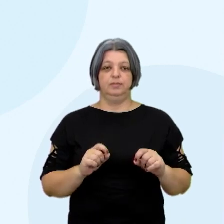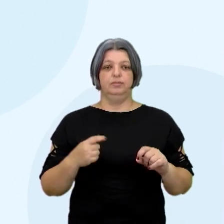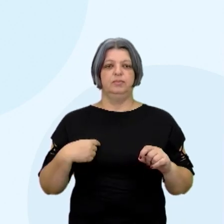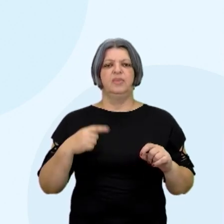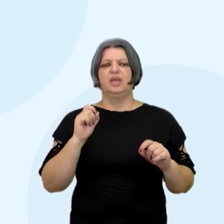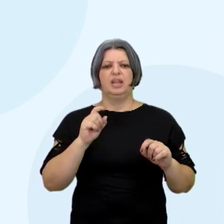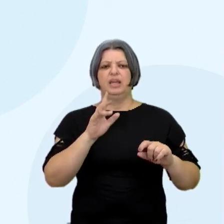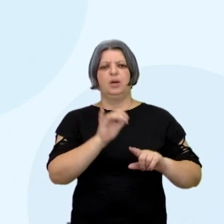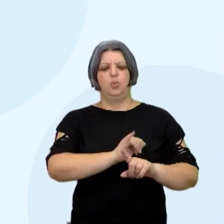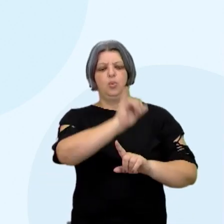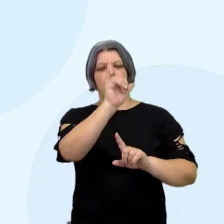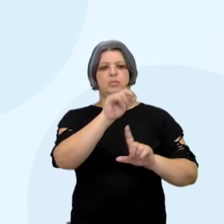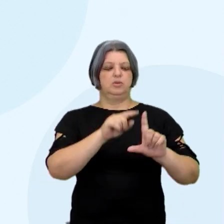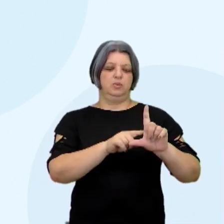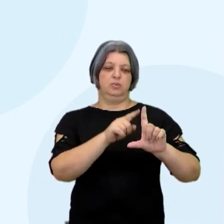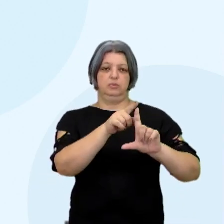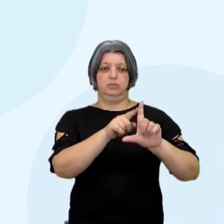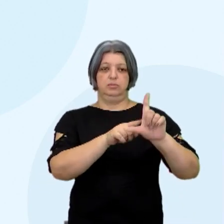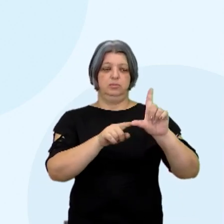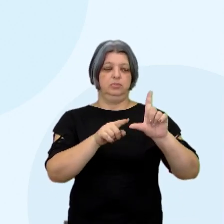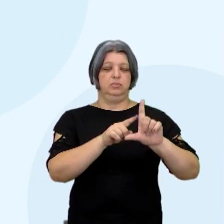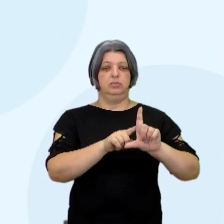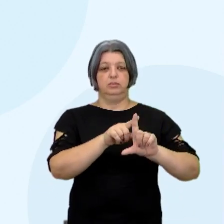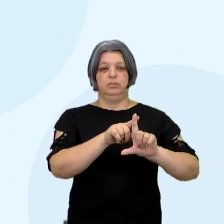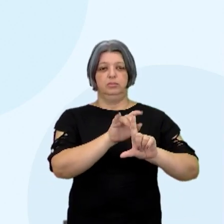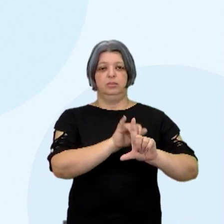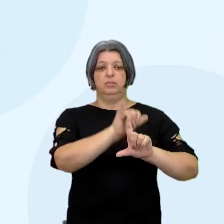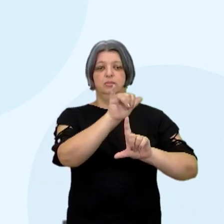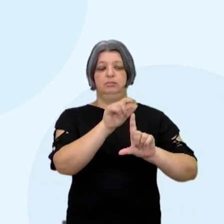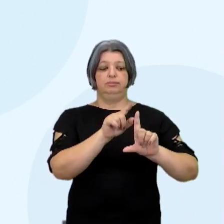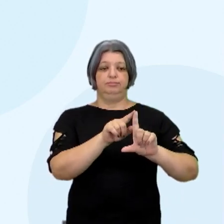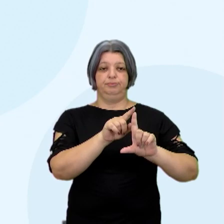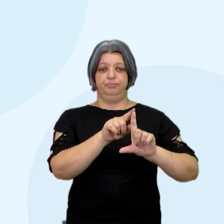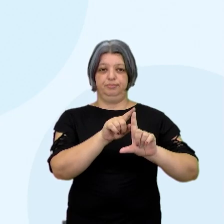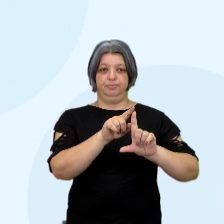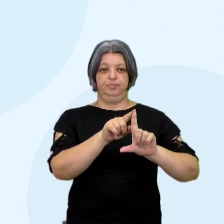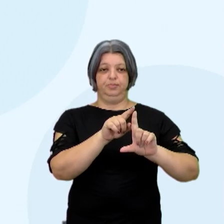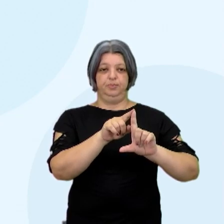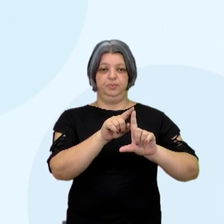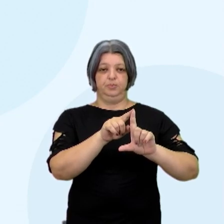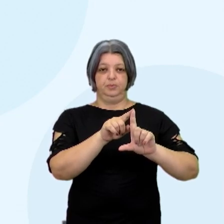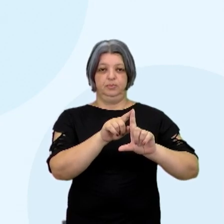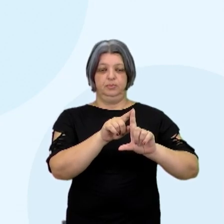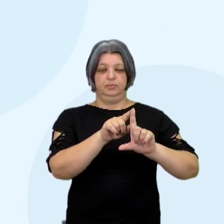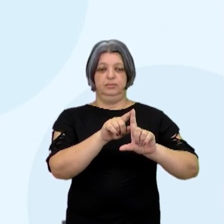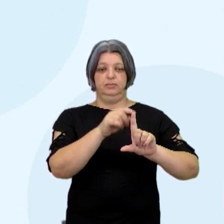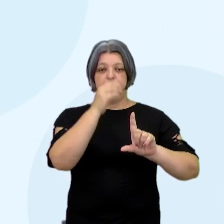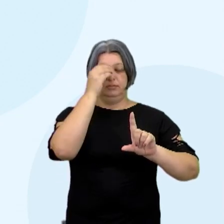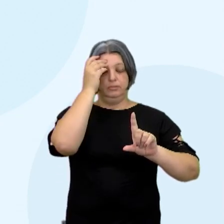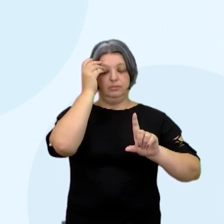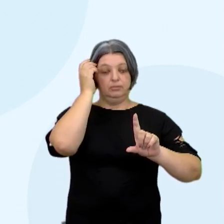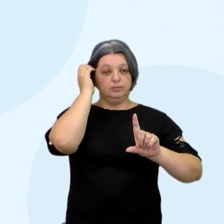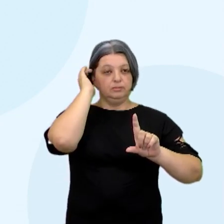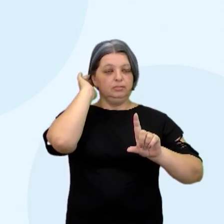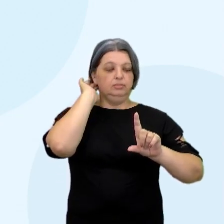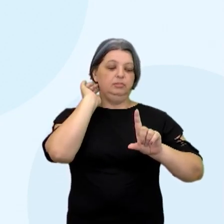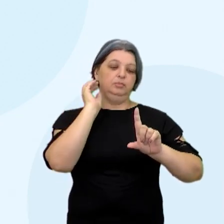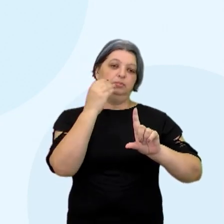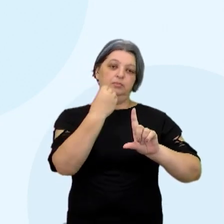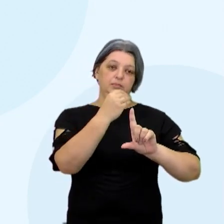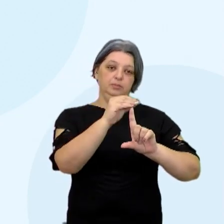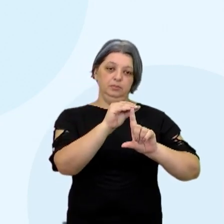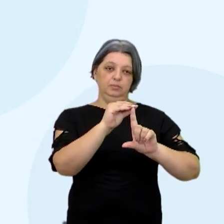quem é um Y dele né quem é o f de x que que a gente faz vai lá no lugar do X na sua nem e